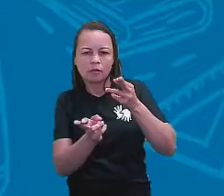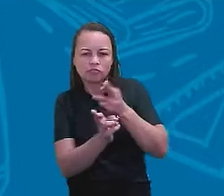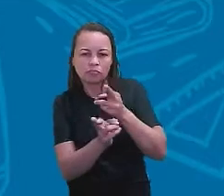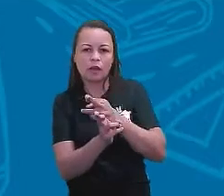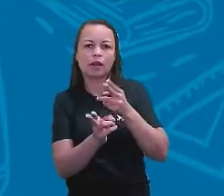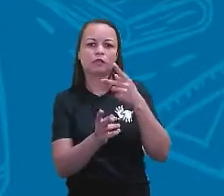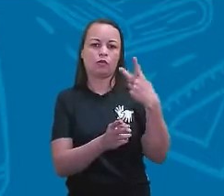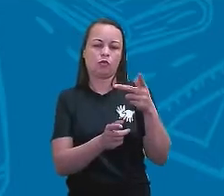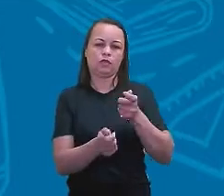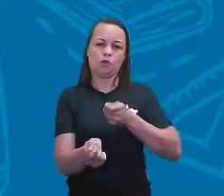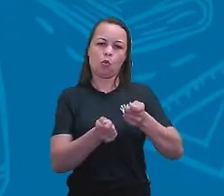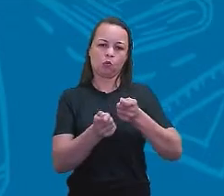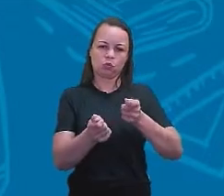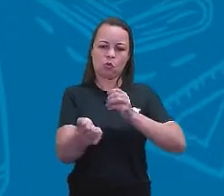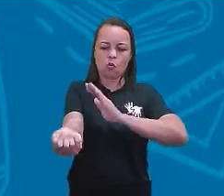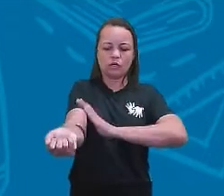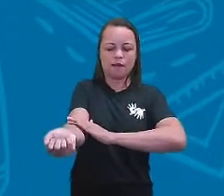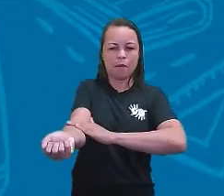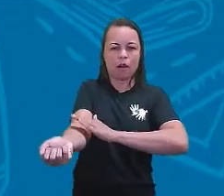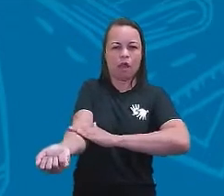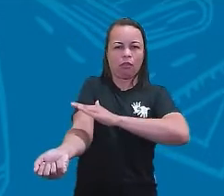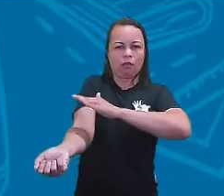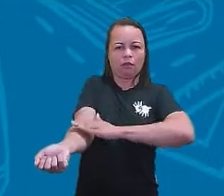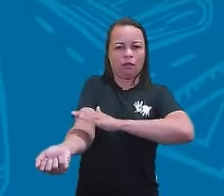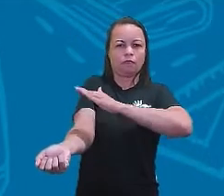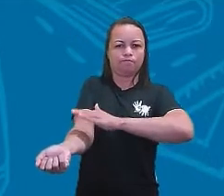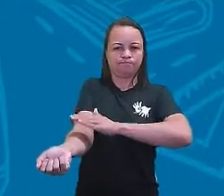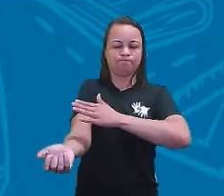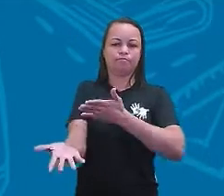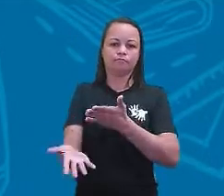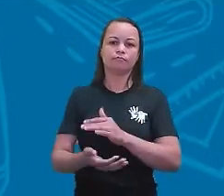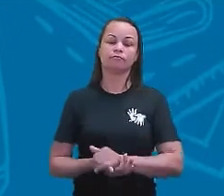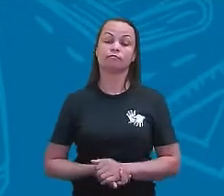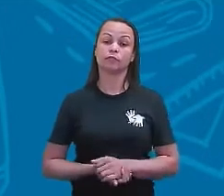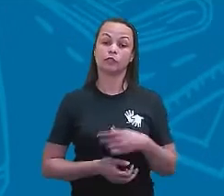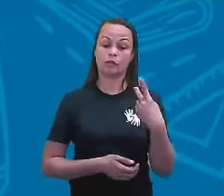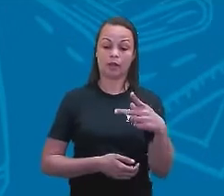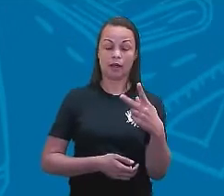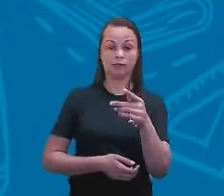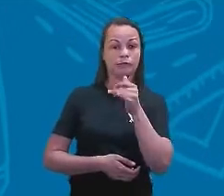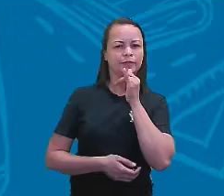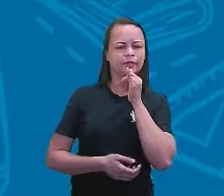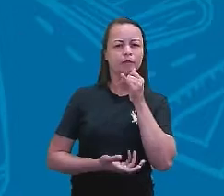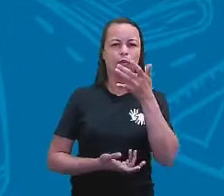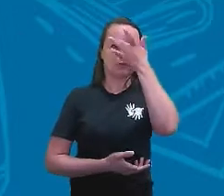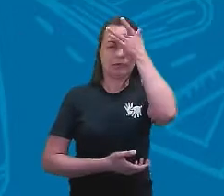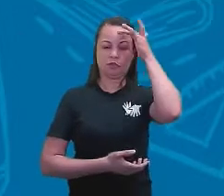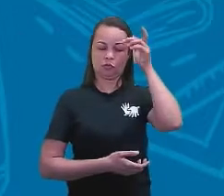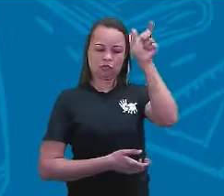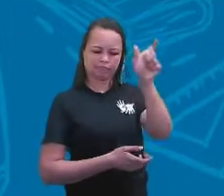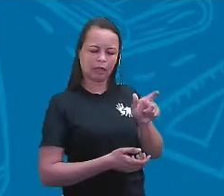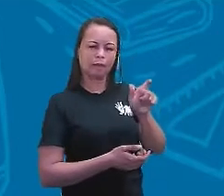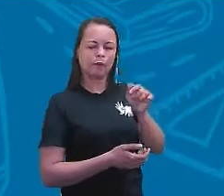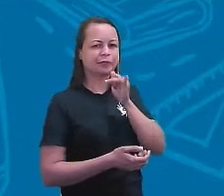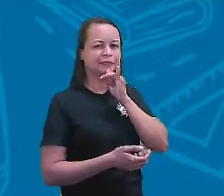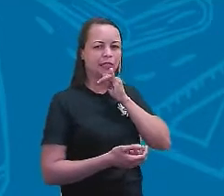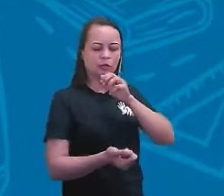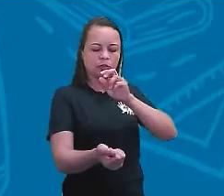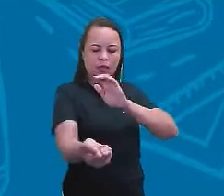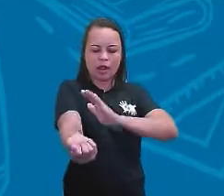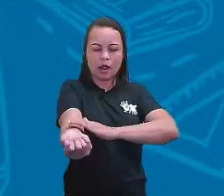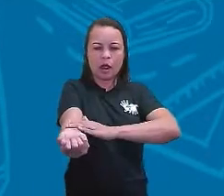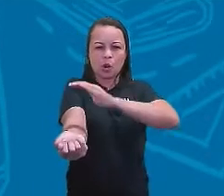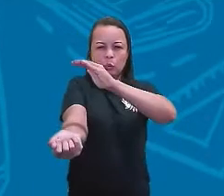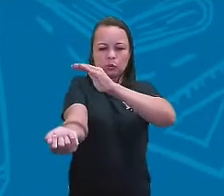esse controle dessa pressão arterial. Ou seja, no caso do nosso exemplo aí, alguém que está com a pressão baixa, está no estado de hipotensão